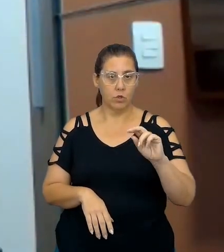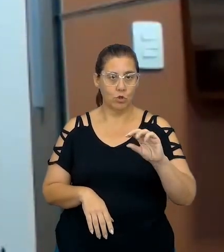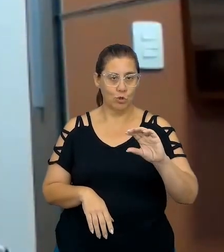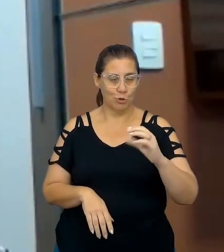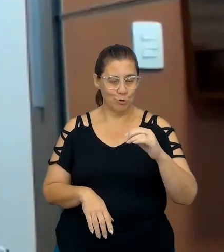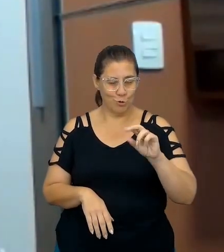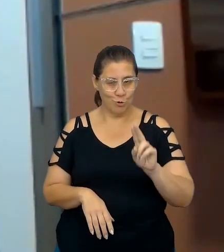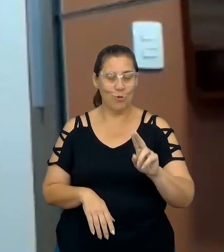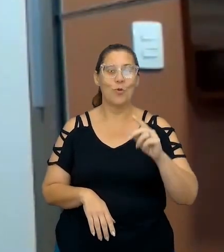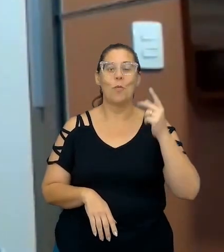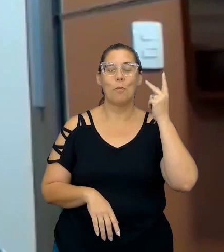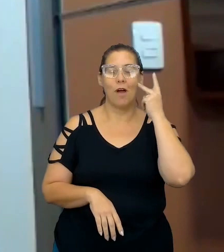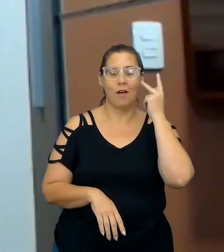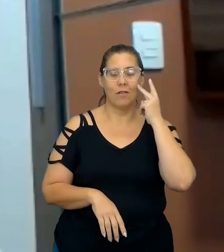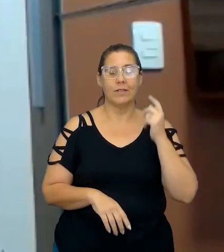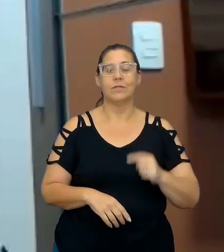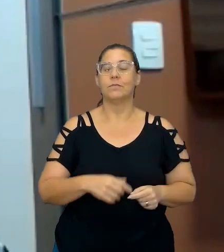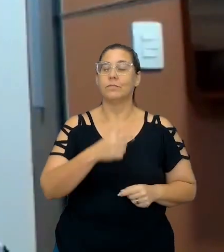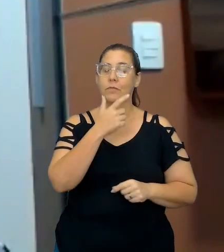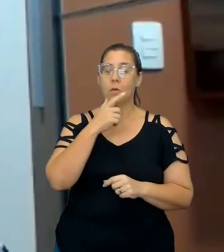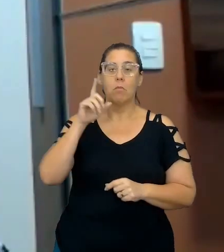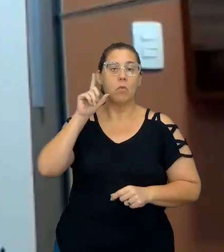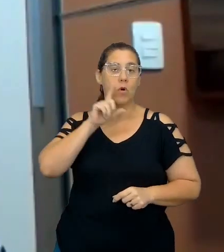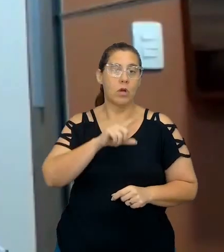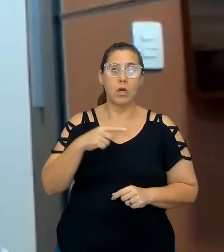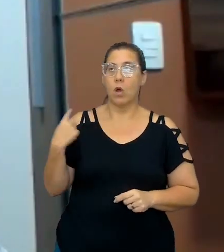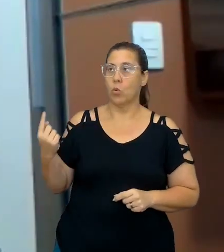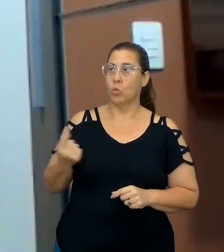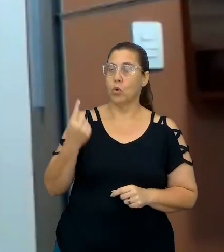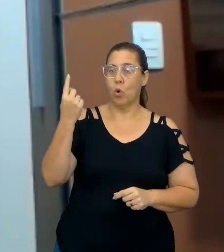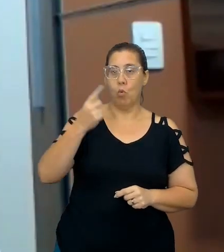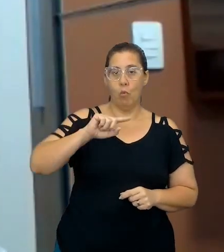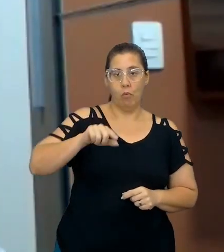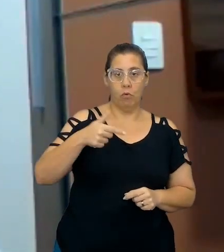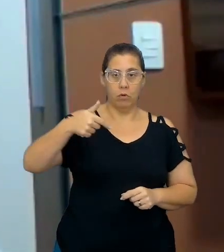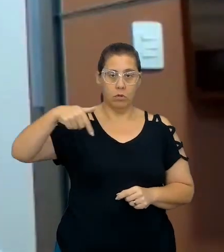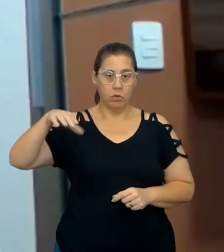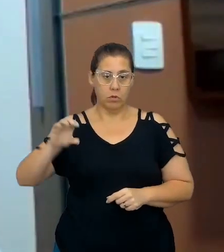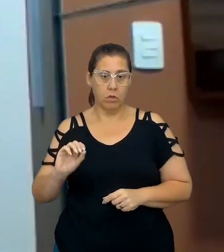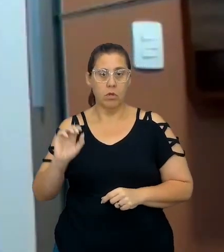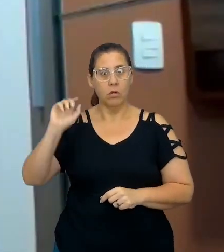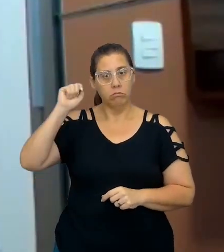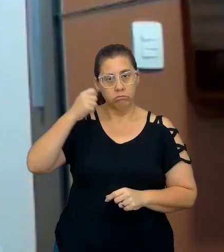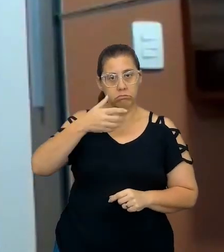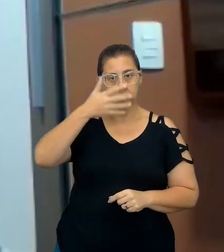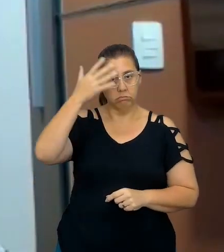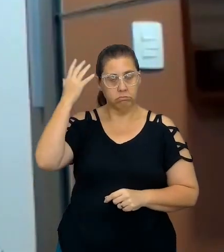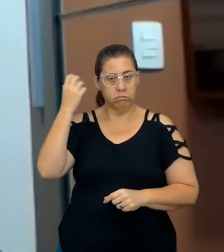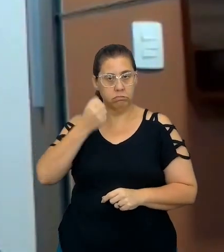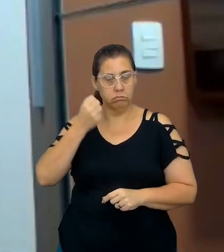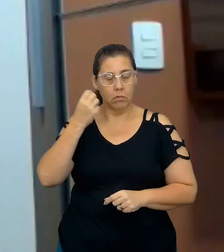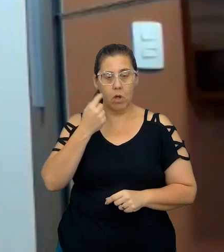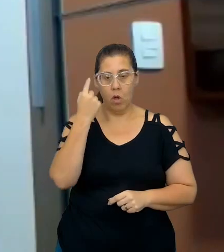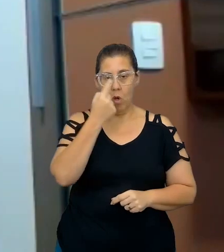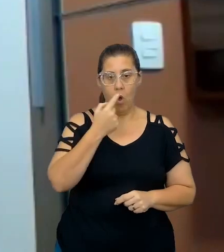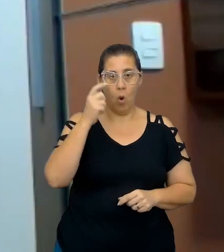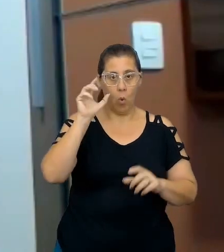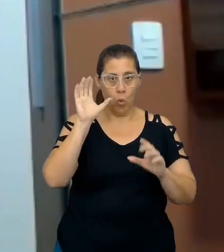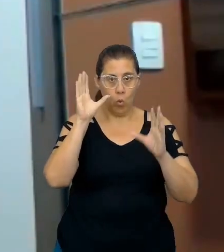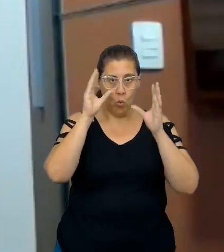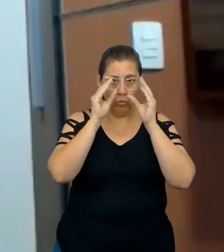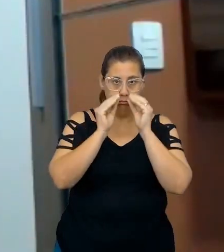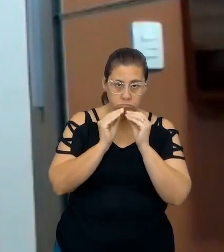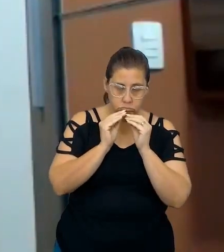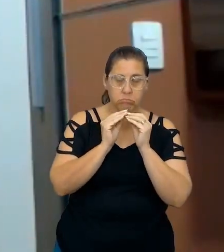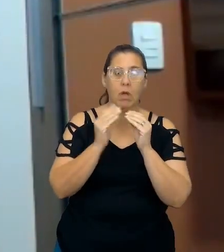videodescrição. Eu sou moreno, tenho 1,70 m de altura, cabelos pretos com tons de grisalhos, olhos